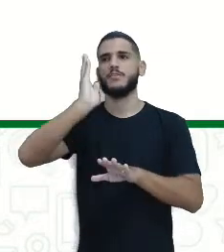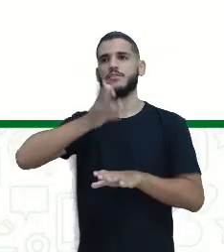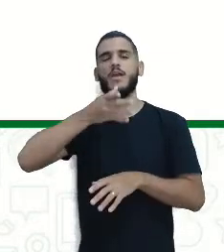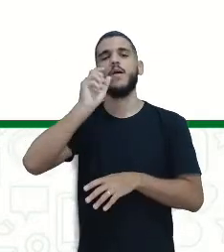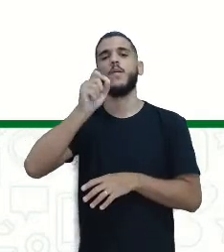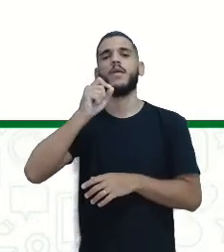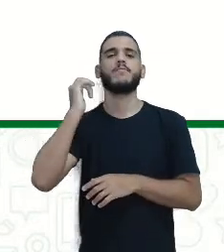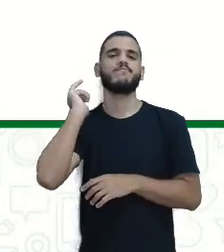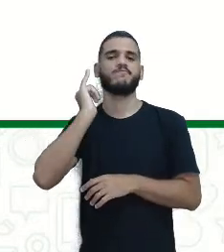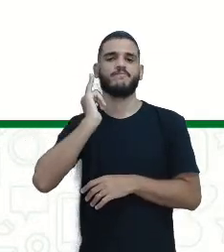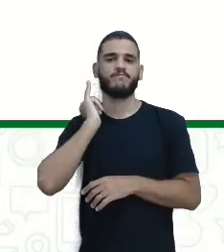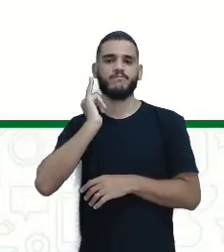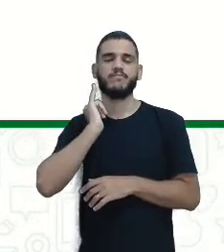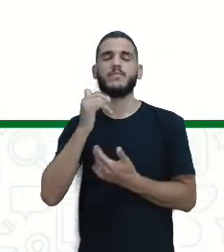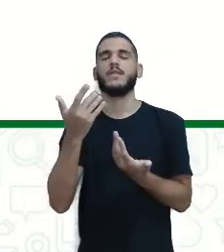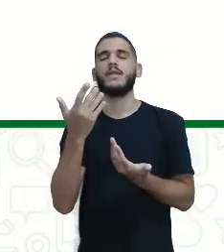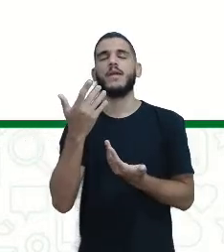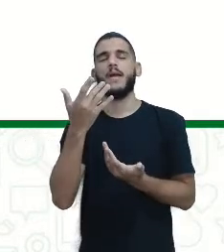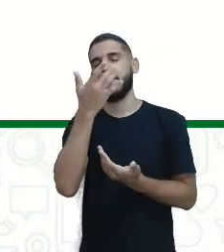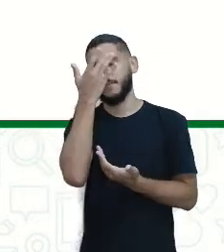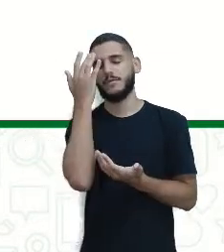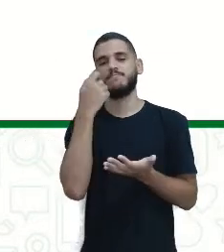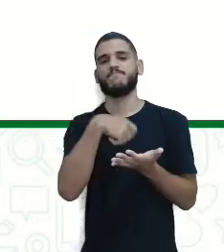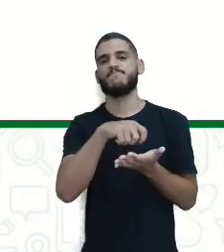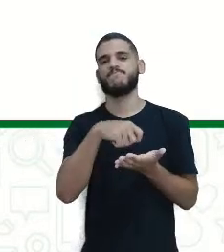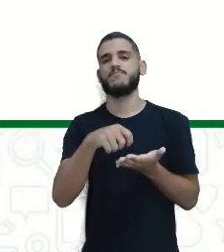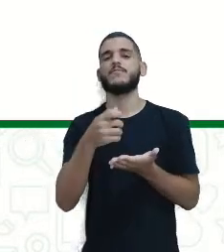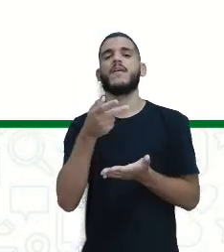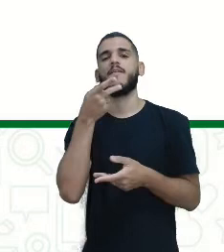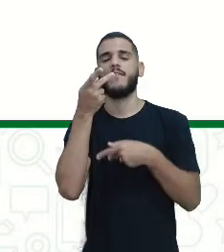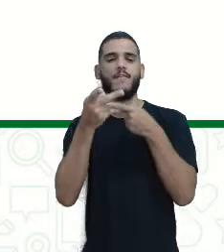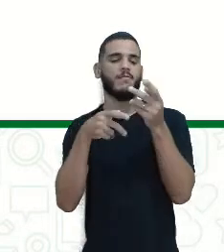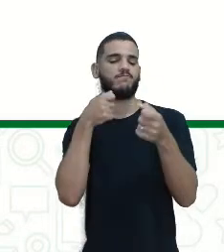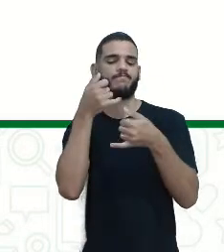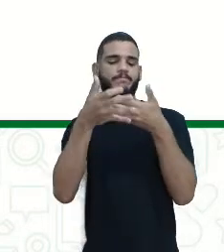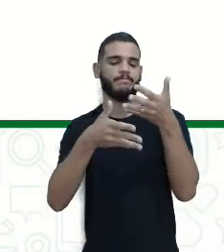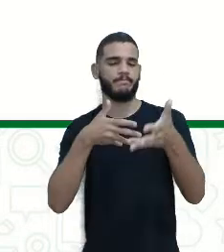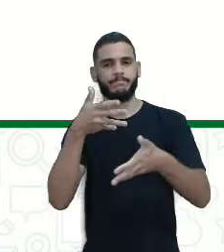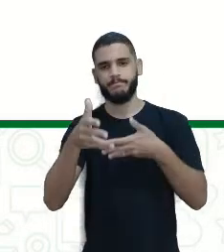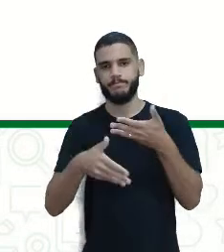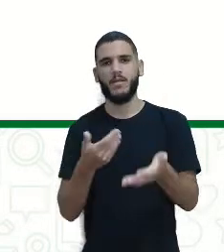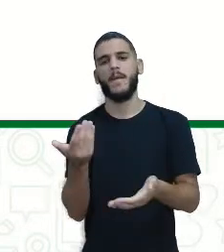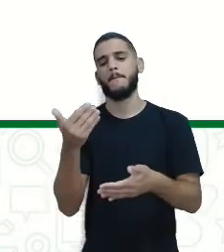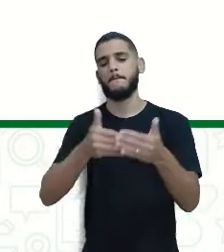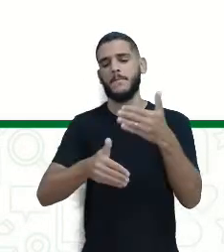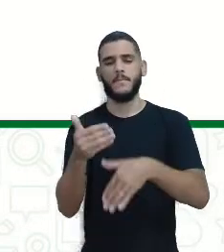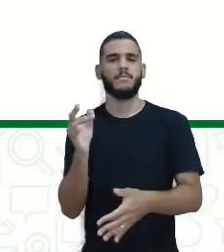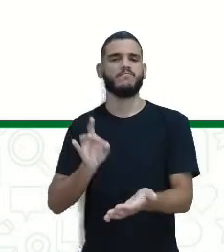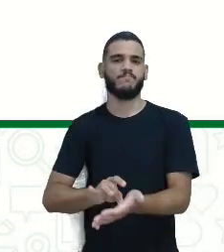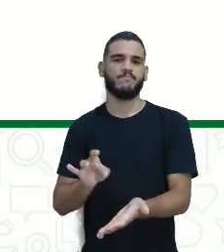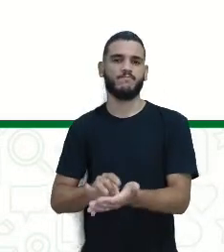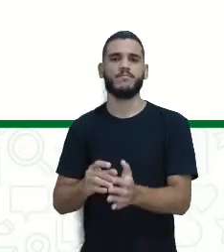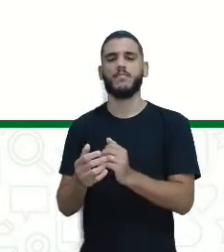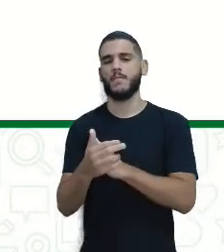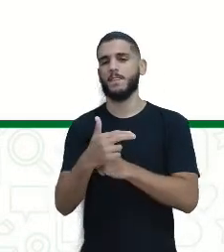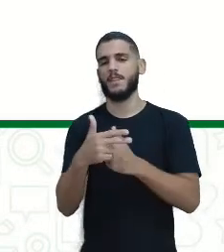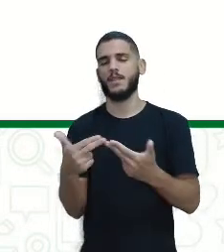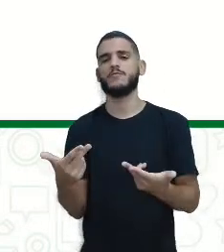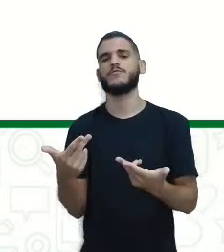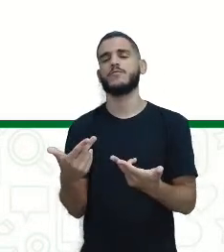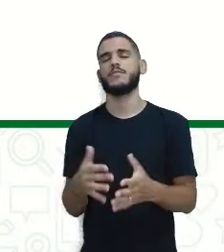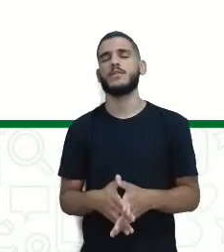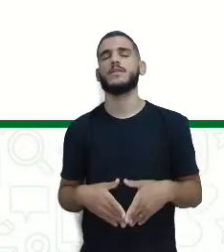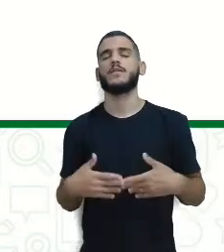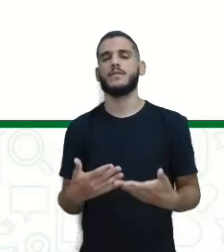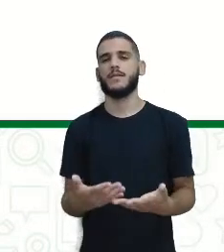de uma história contada por um escritor que não participa dos eventos narrados. Como assim, Janaína?